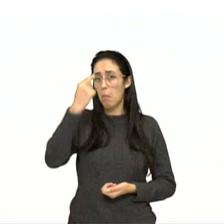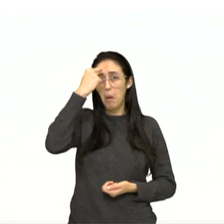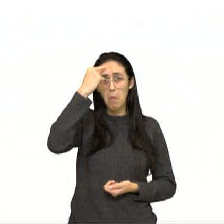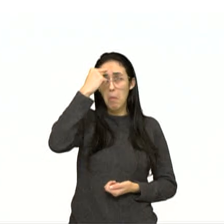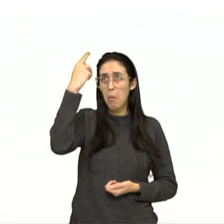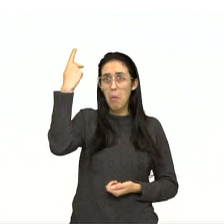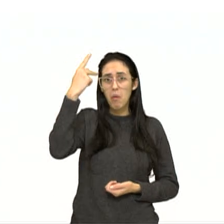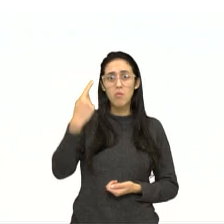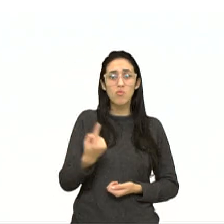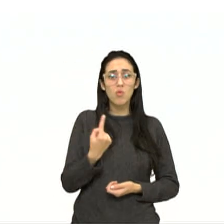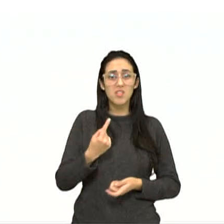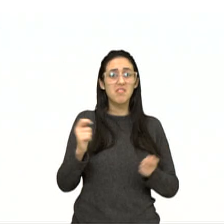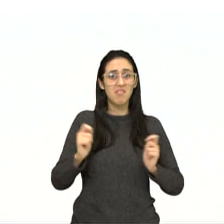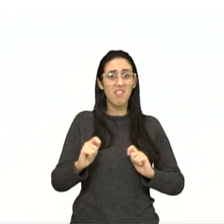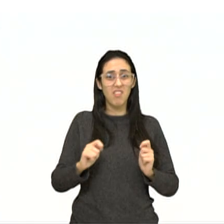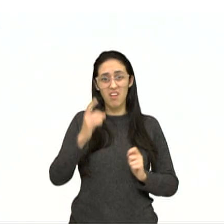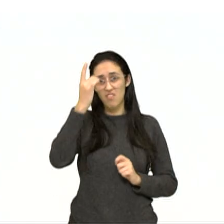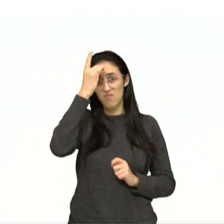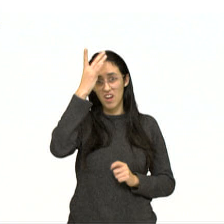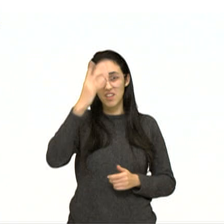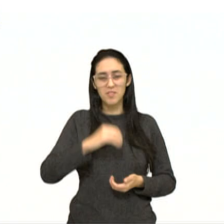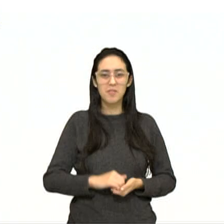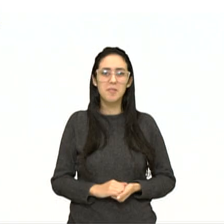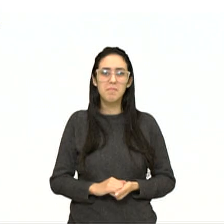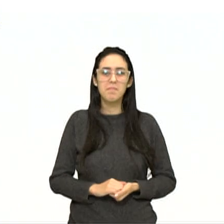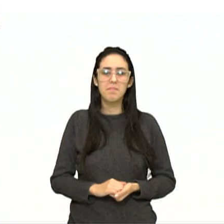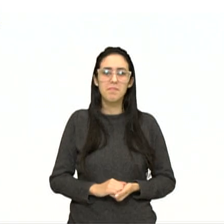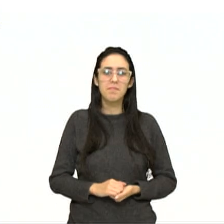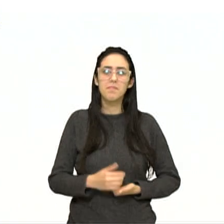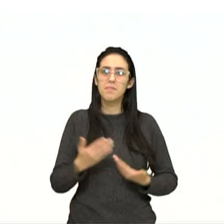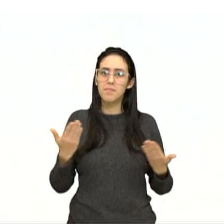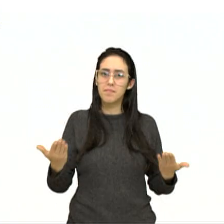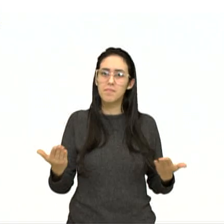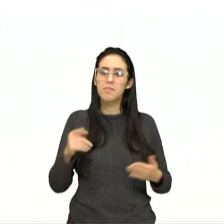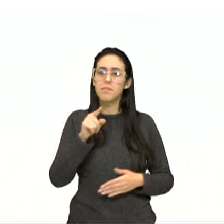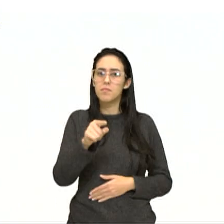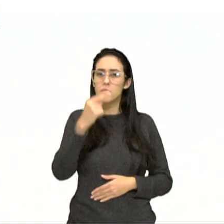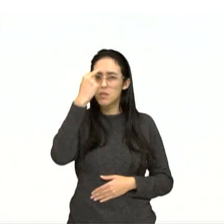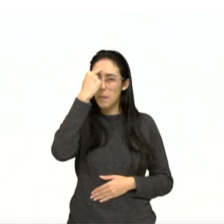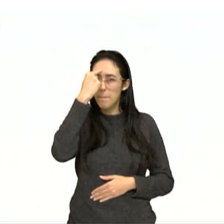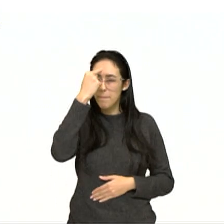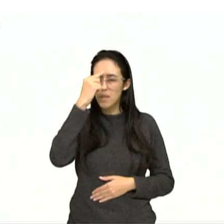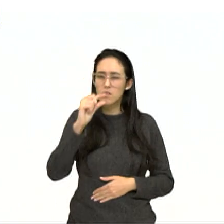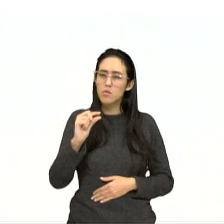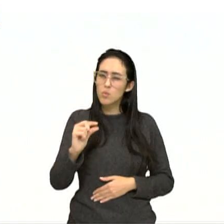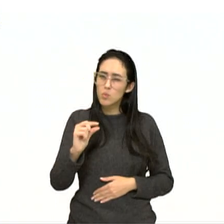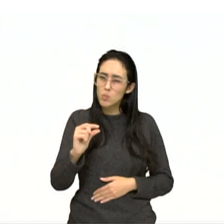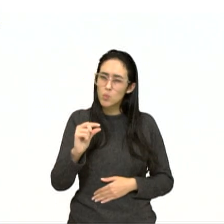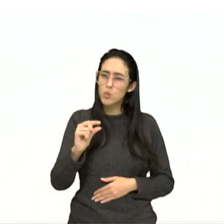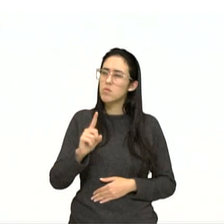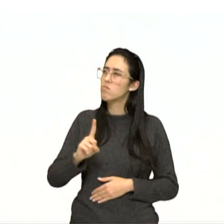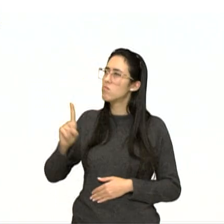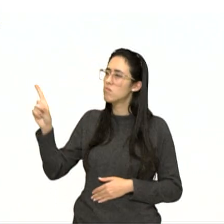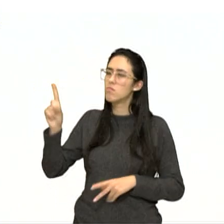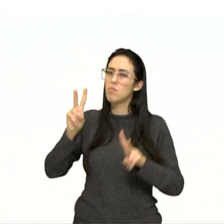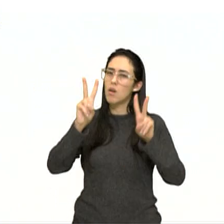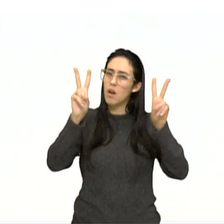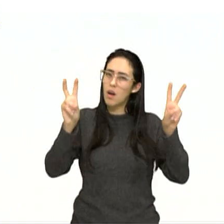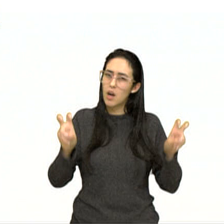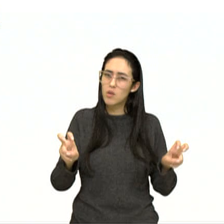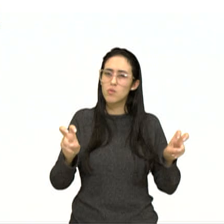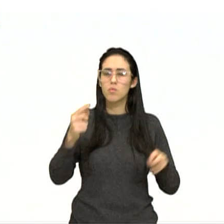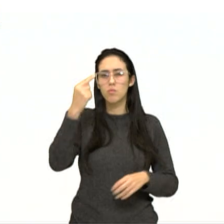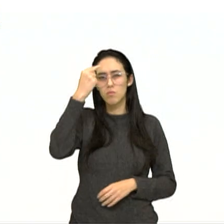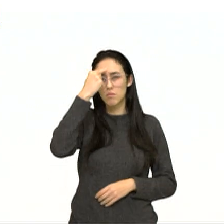cabeça, tá vendo como pode também? Facilita. Quero que você pense um pouquinho sobre esse assunto com carinho depois que a